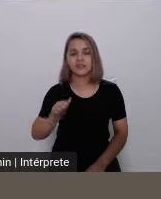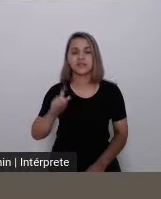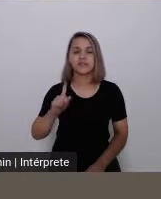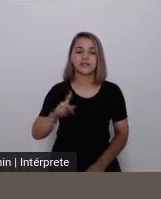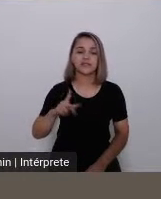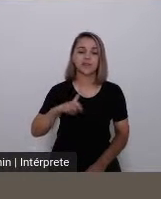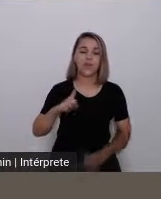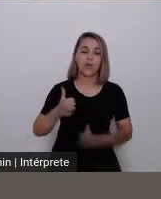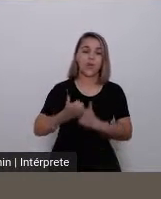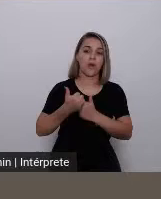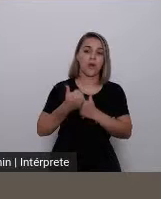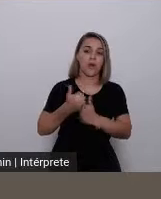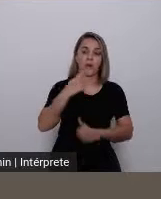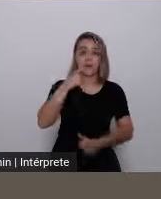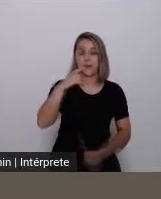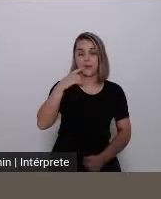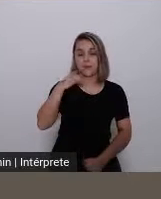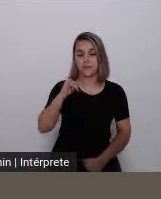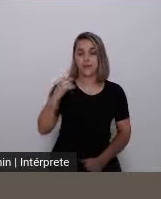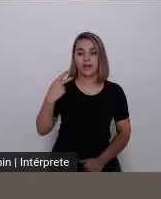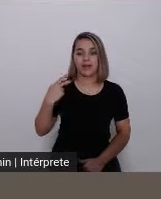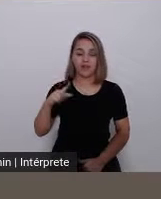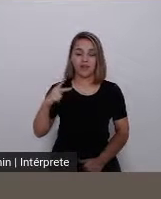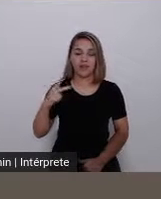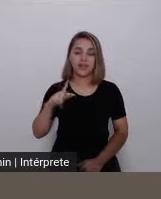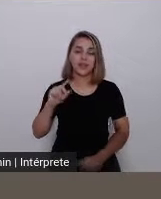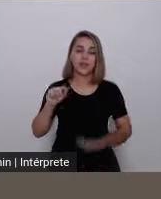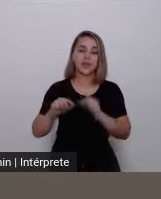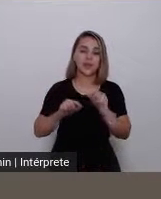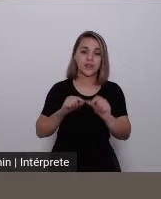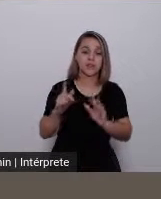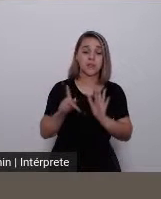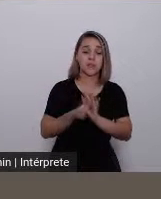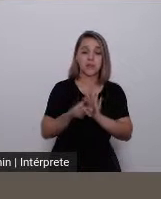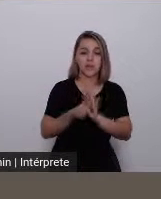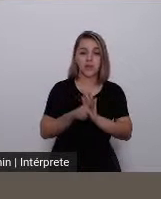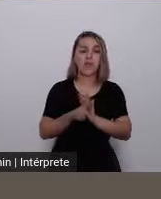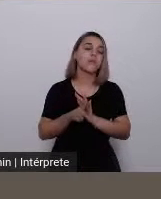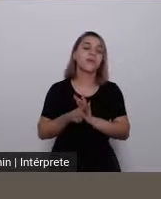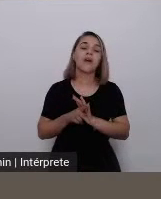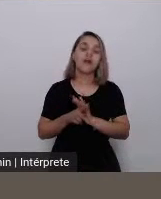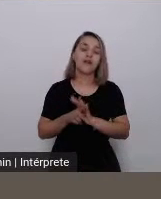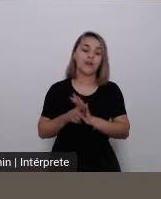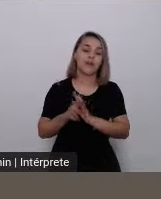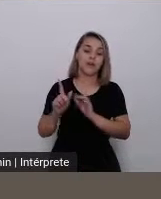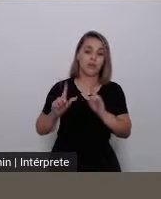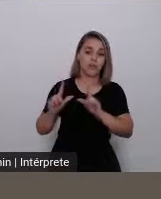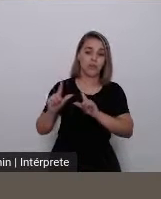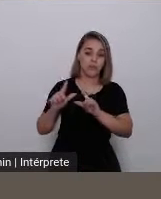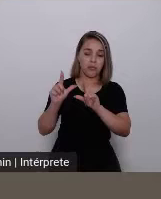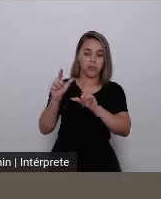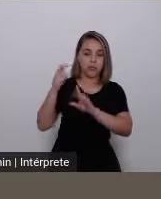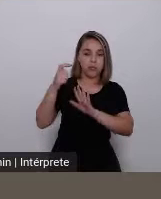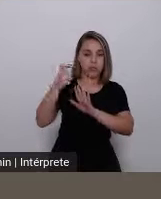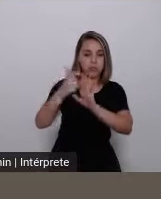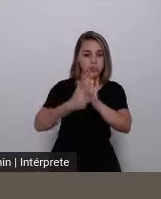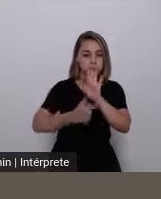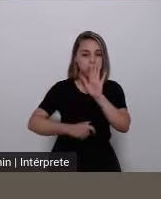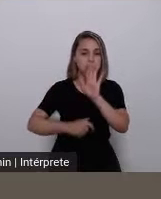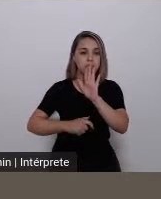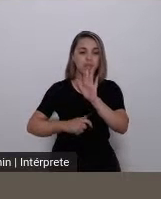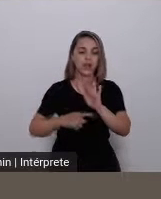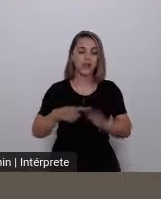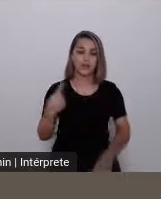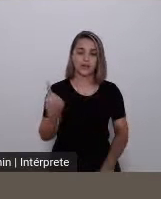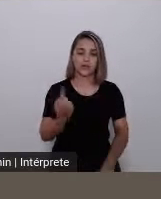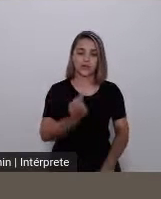seu pai, e que tinha uma seção, que é essa que a gente está vendo aí, né, chamada Os Nossos